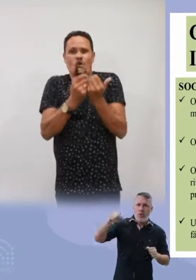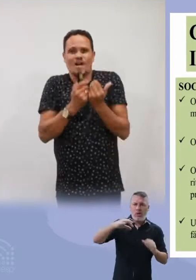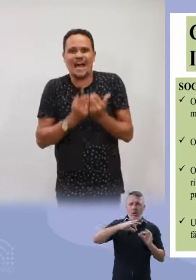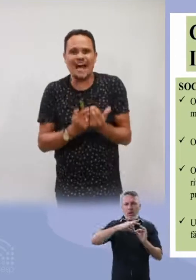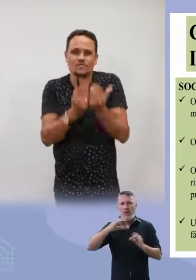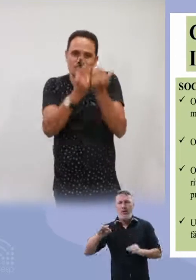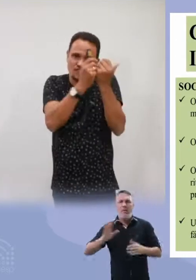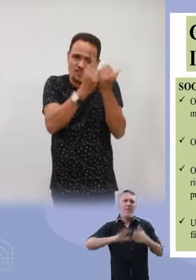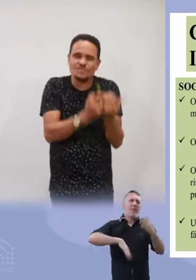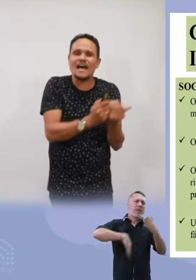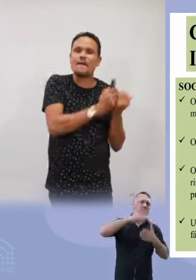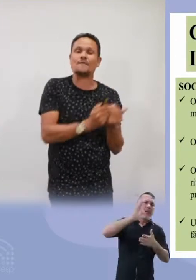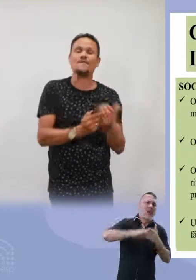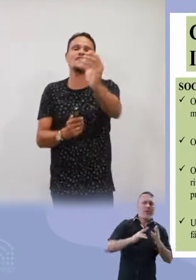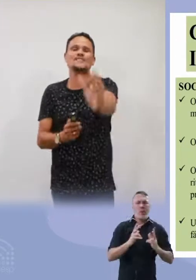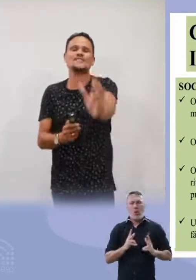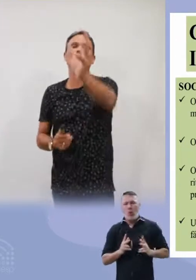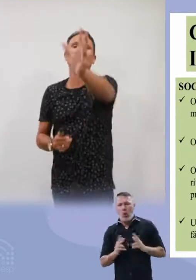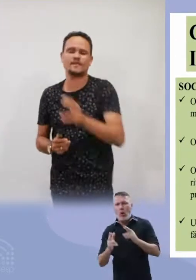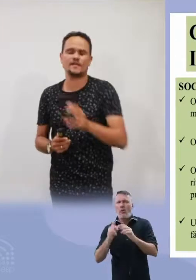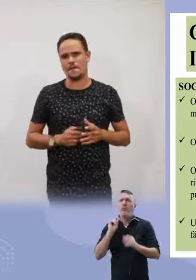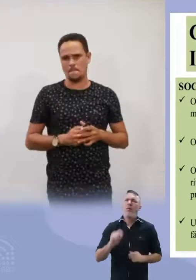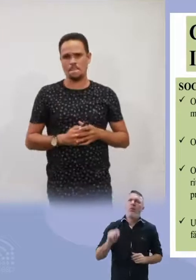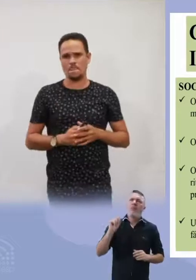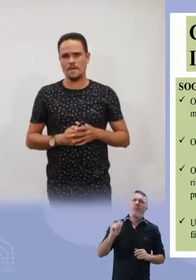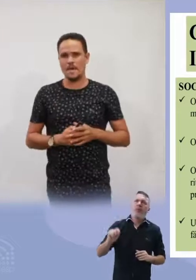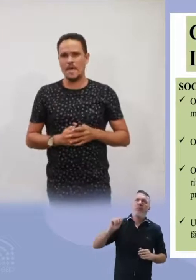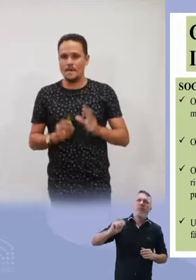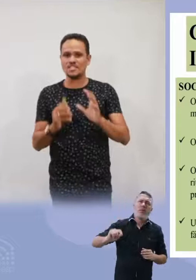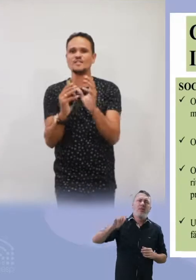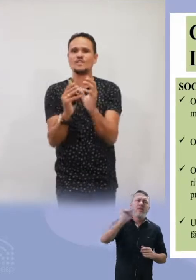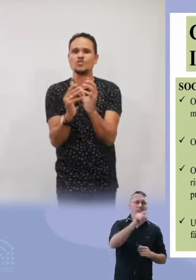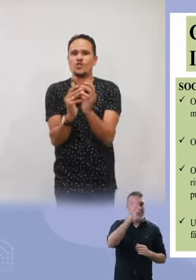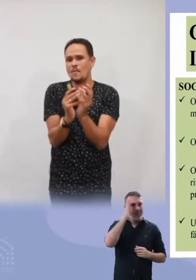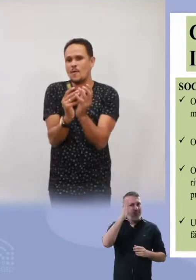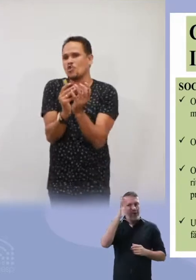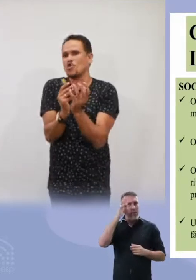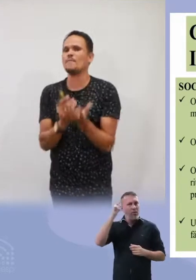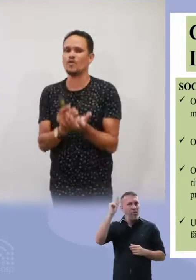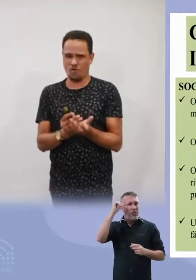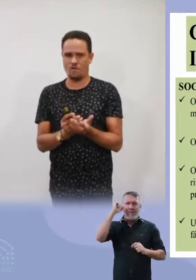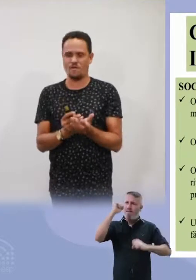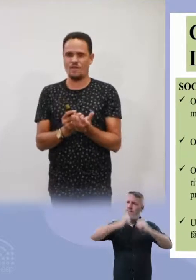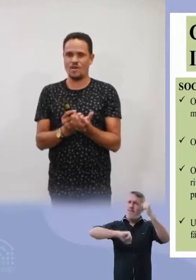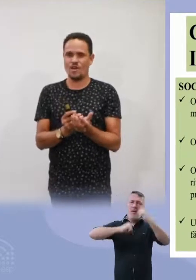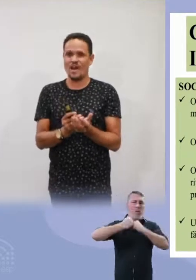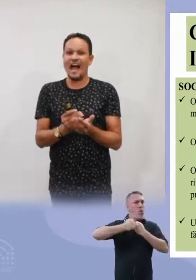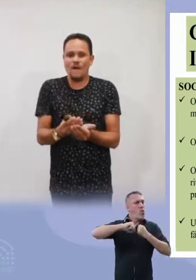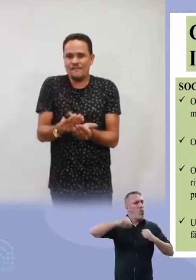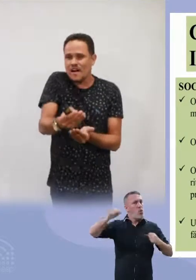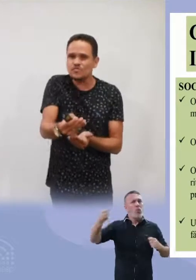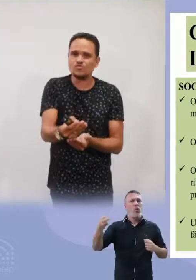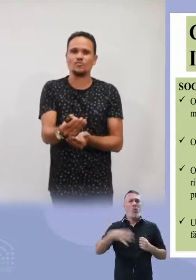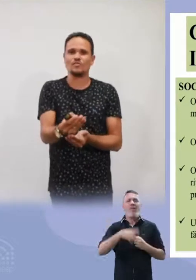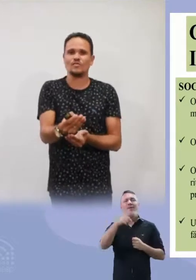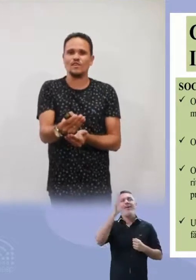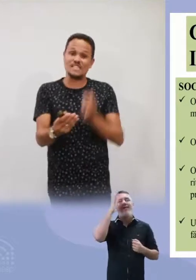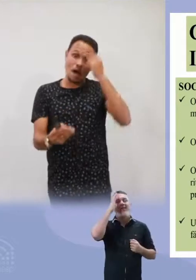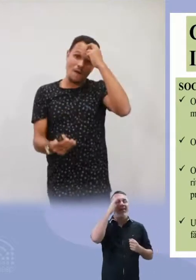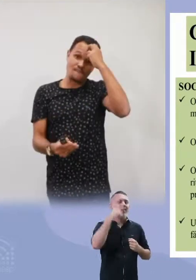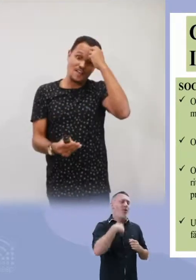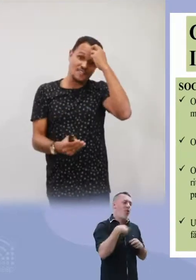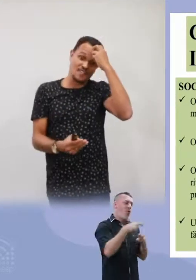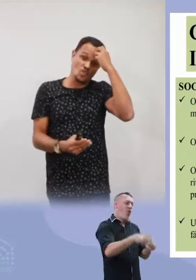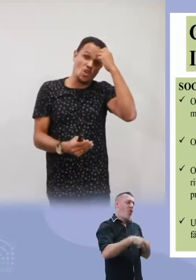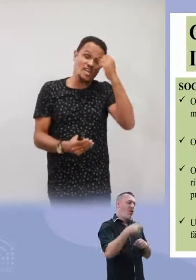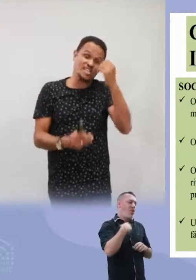no lugar do indivíduo da época, você vai acertar qualquer questão. Imaginemos aqui no campo econômico. Há um avanço. Se há